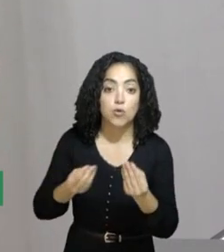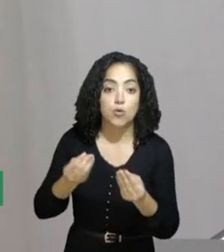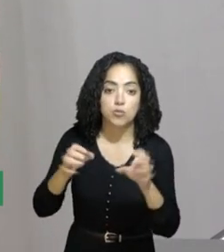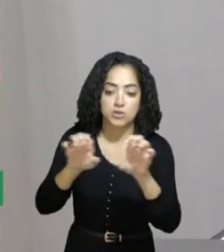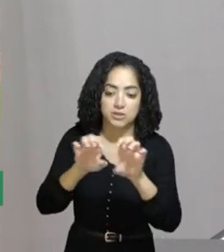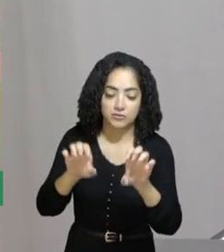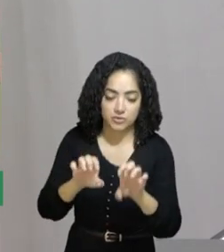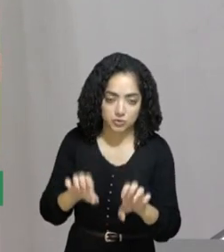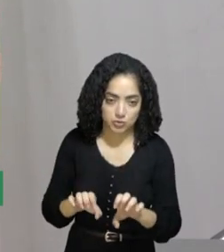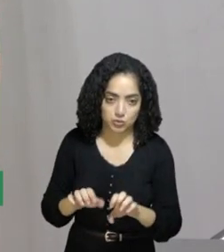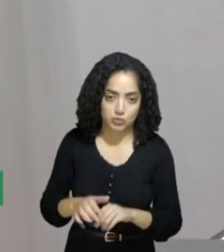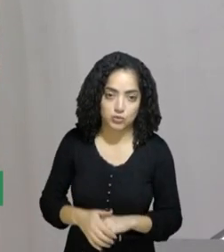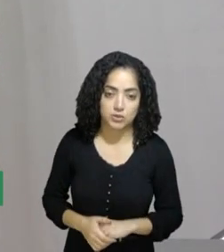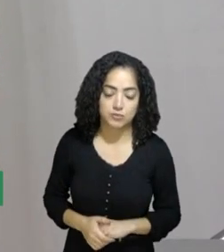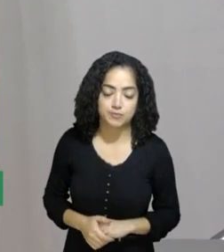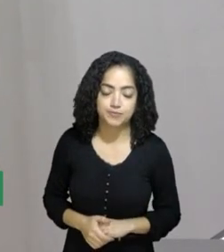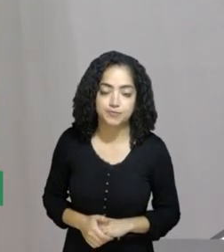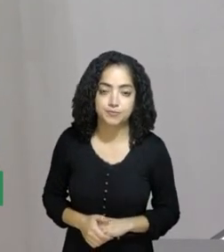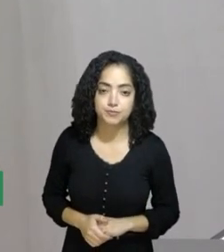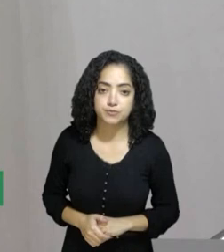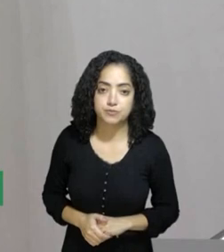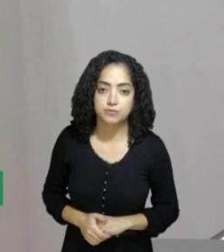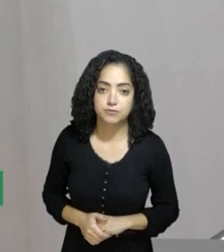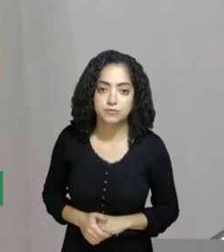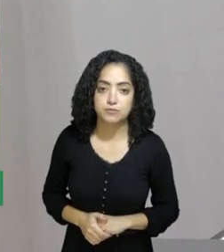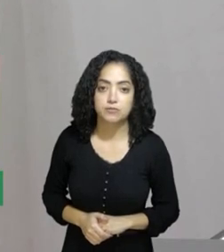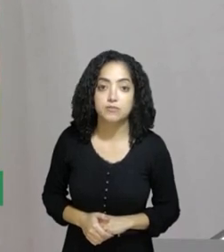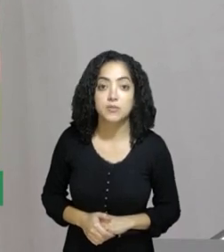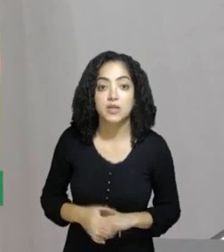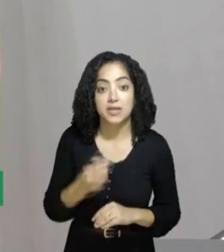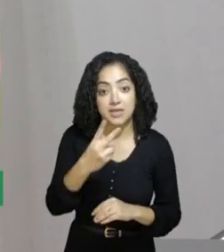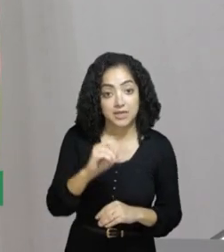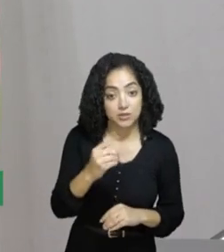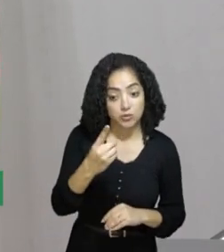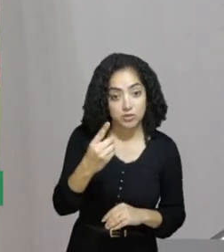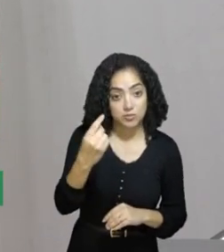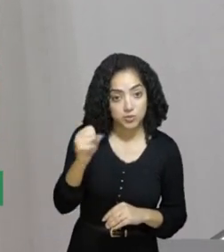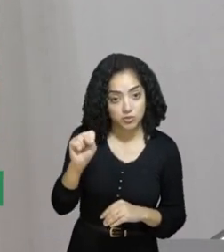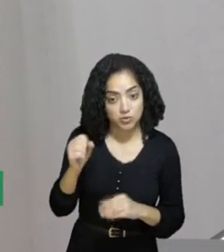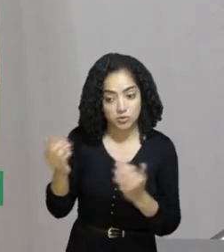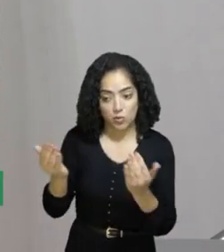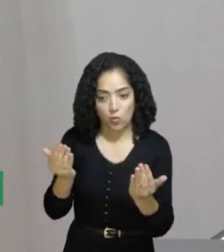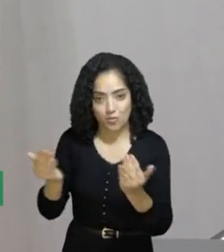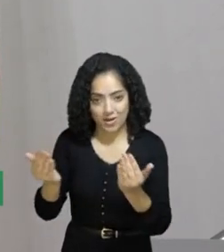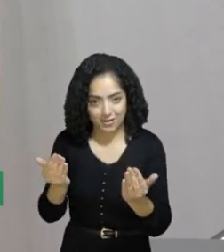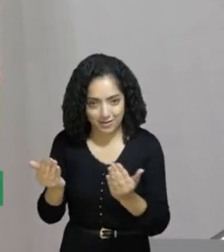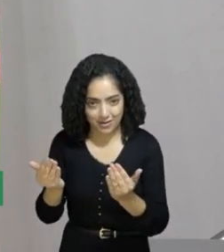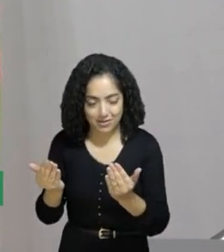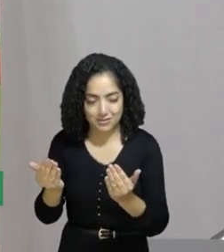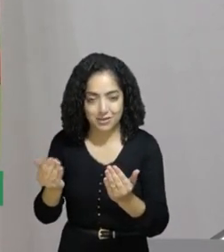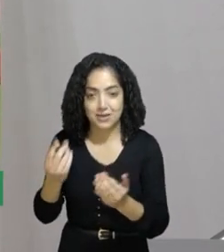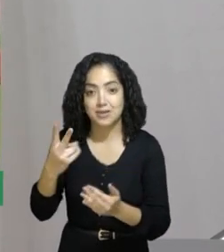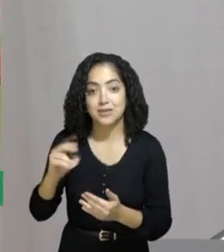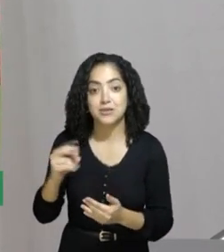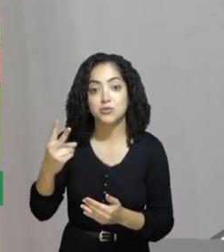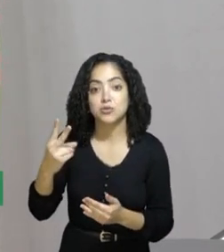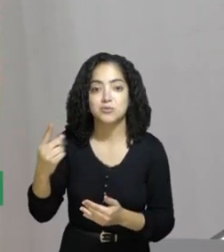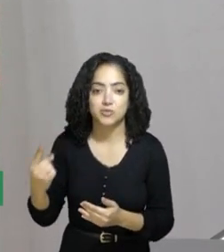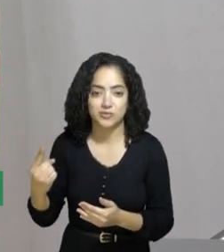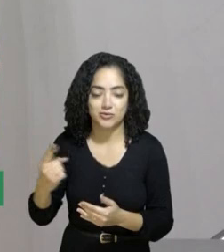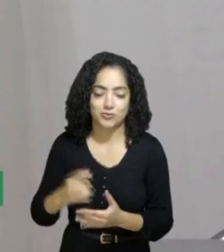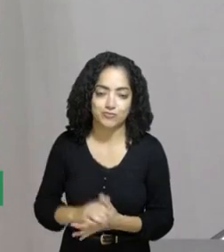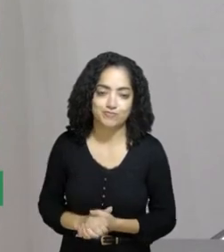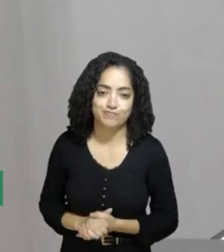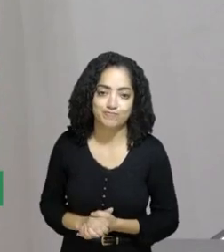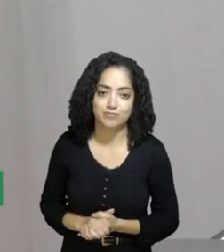da barragem de José Boatê, encontrada em 2018, com a situação em 2021.